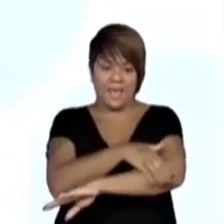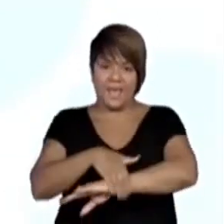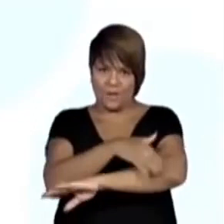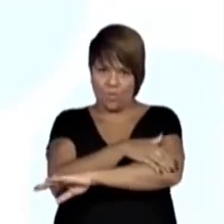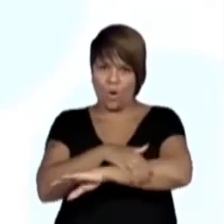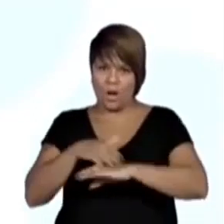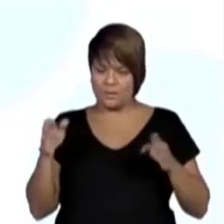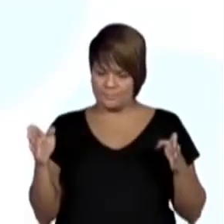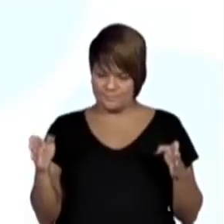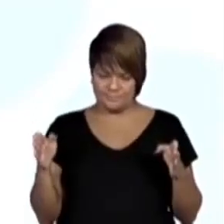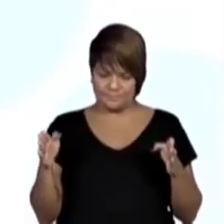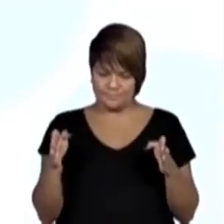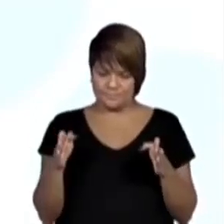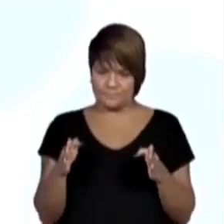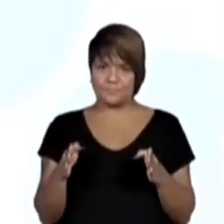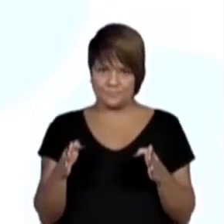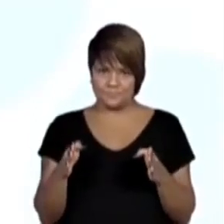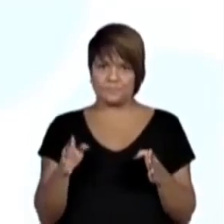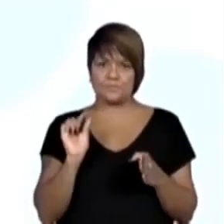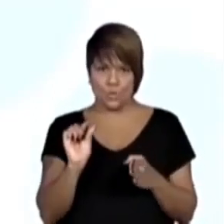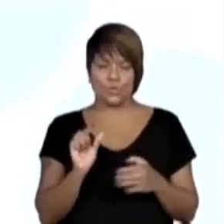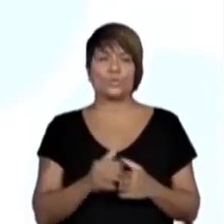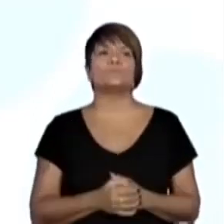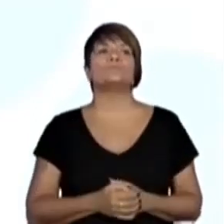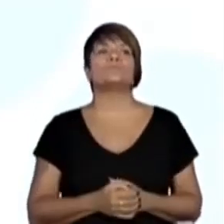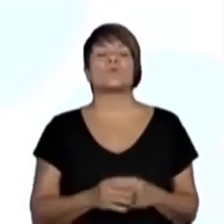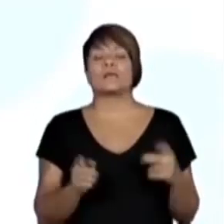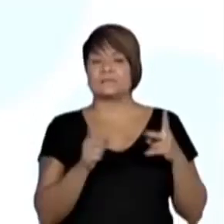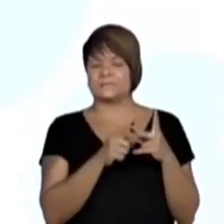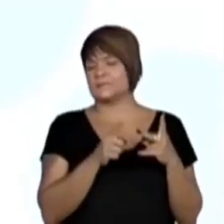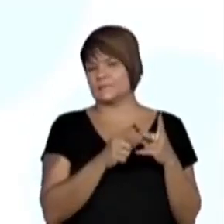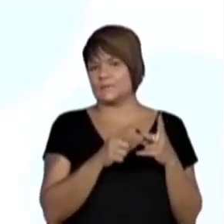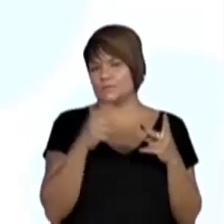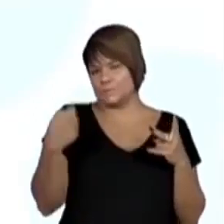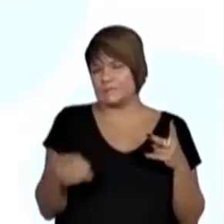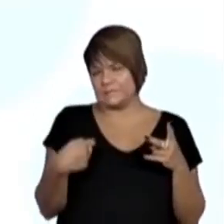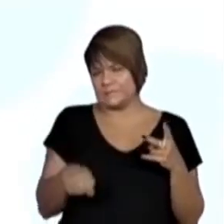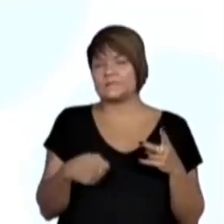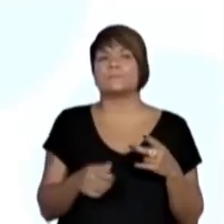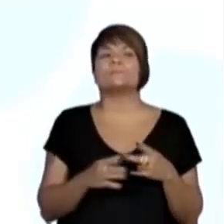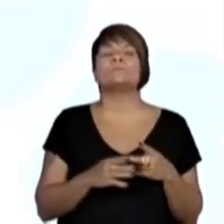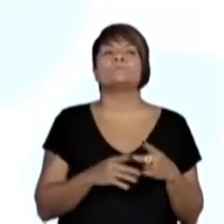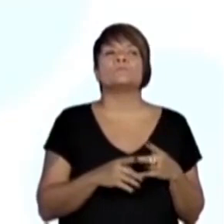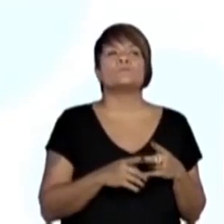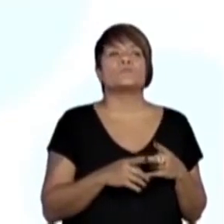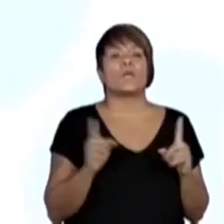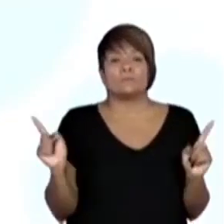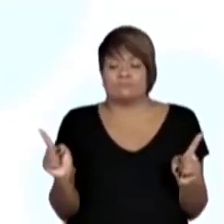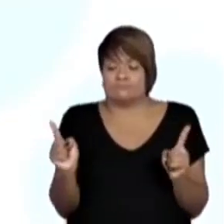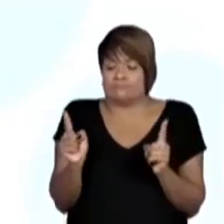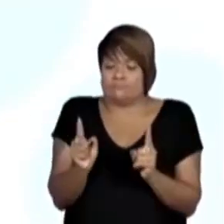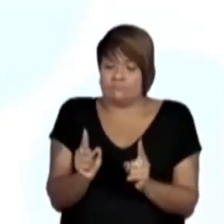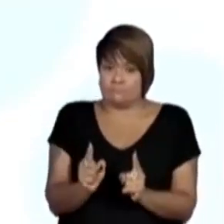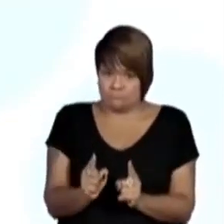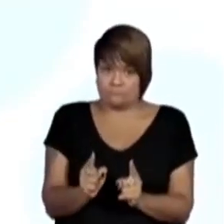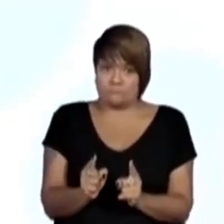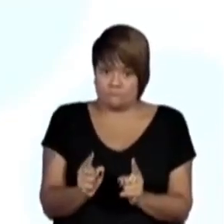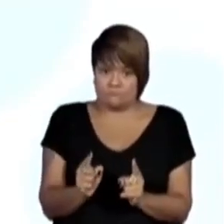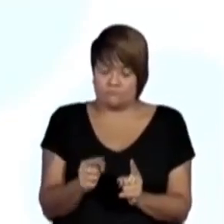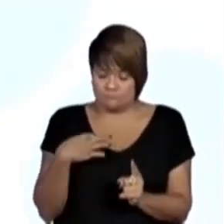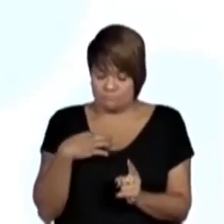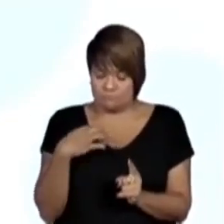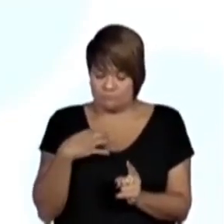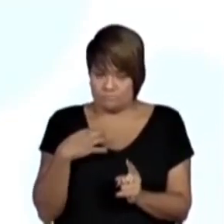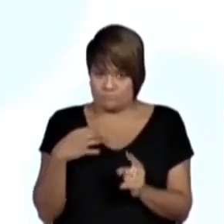nossa régua escolar. Segundo material necessário, uma tira menor de tecido preto